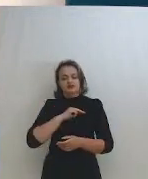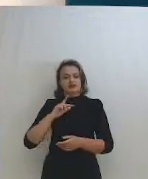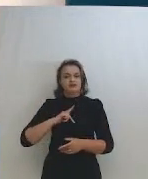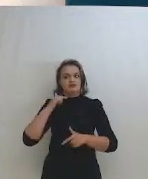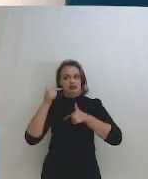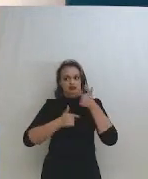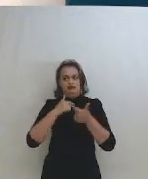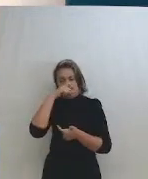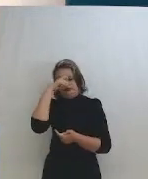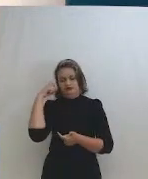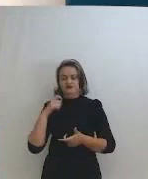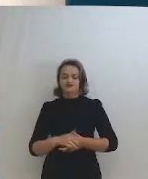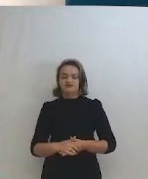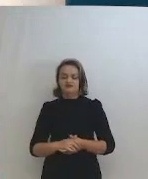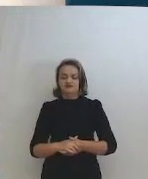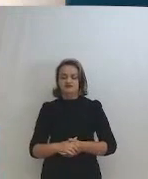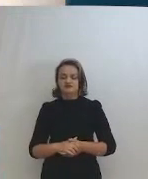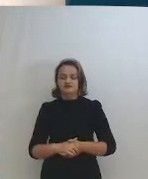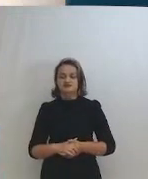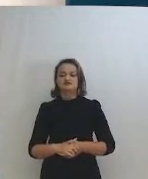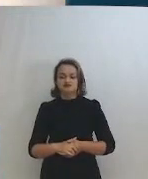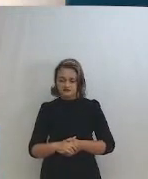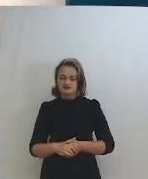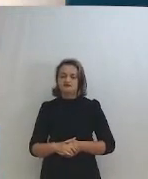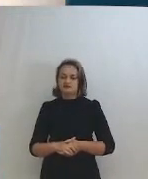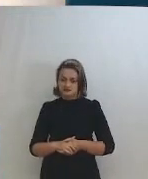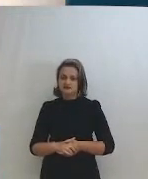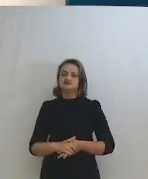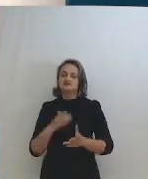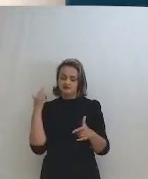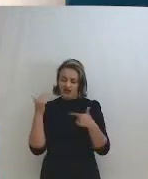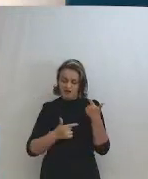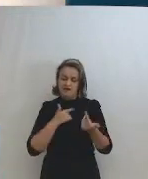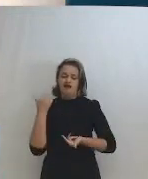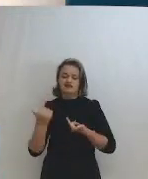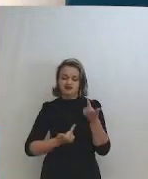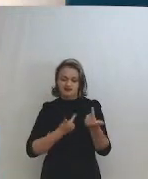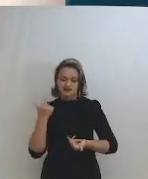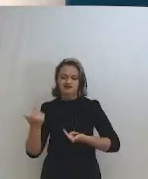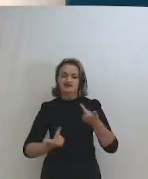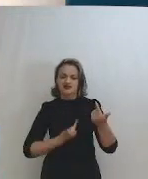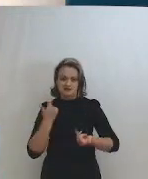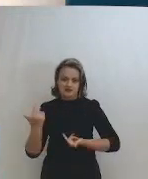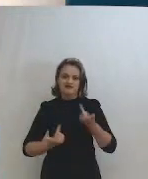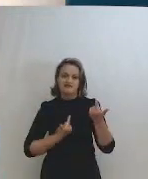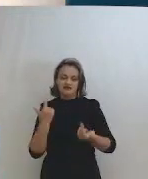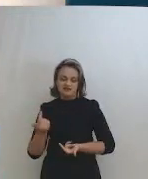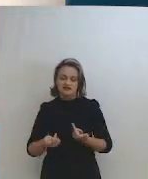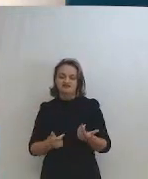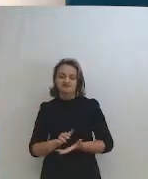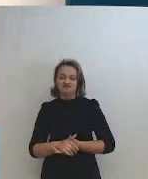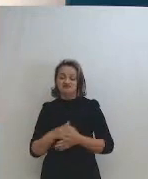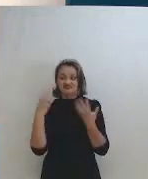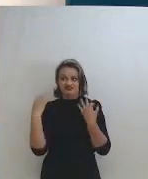Aqui o Ministério Público é igual a vocês, trabalha. Eu tenho certeza disso. Também. Eu tenho certeza.